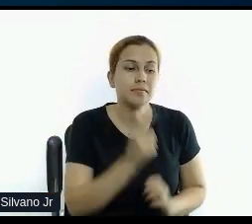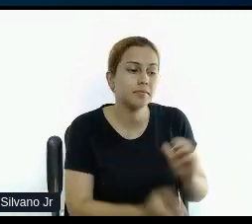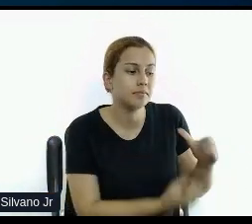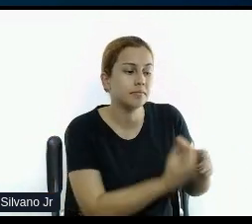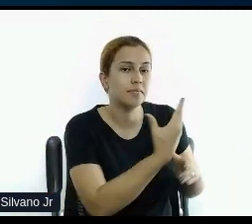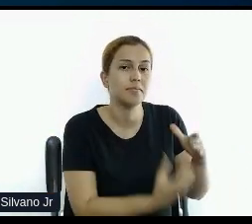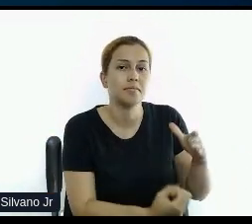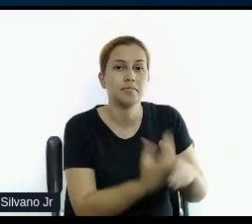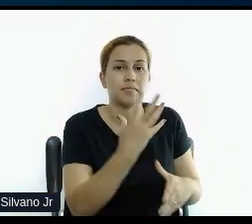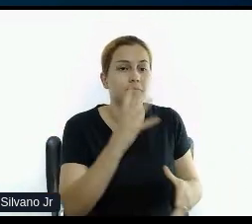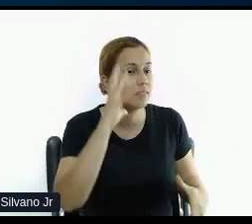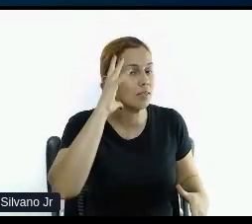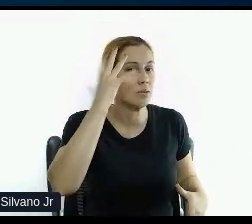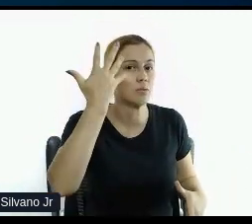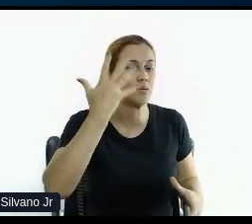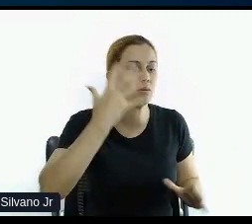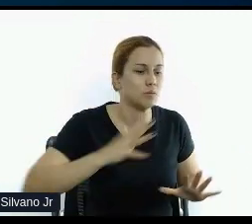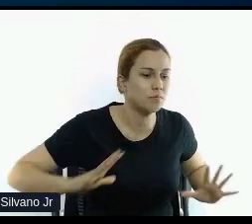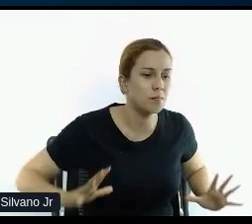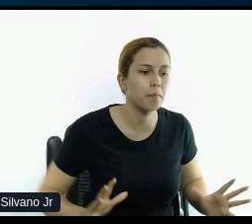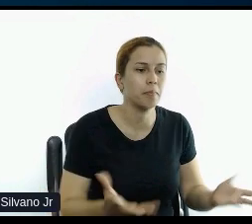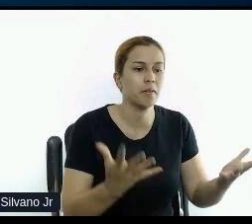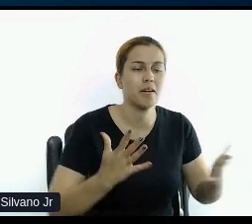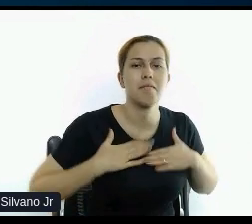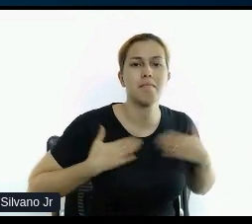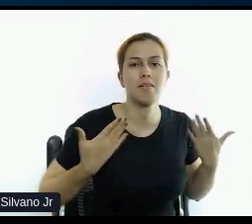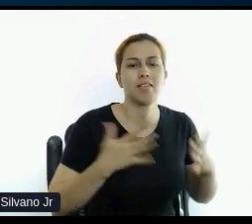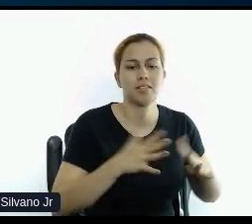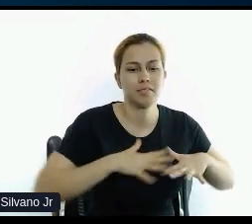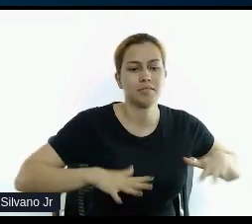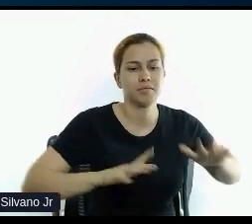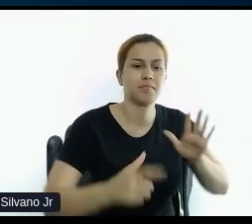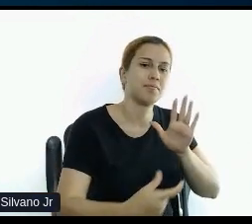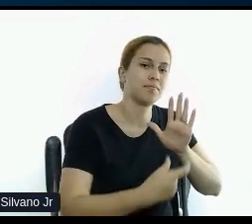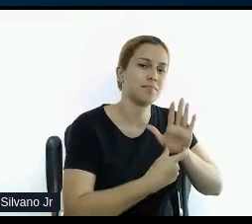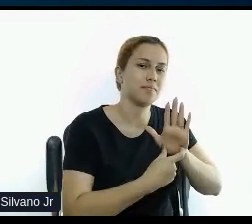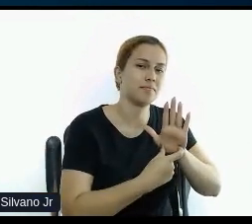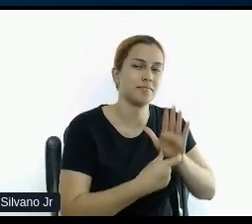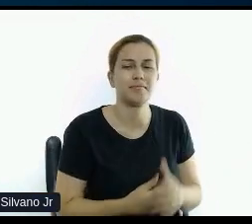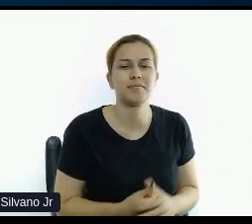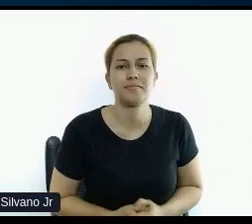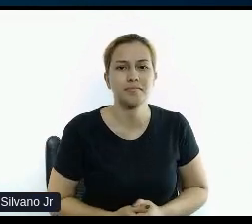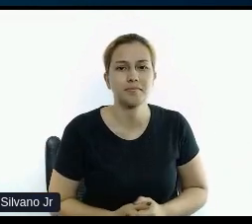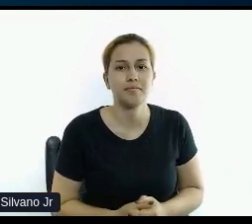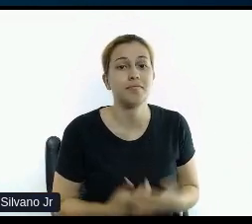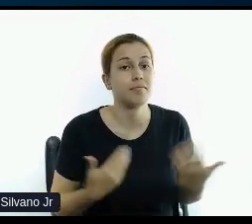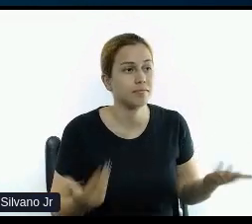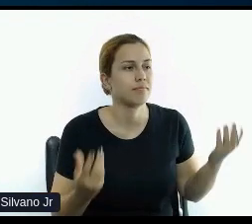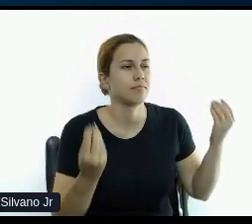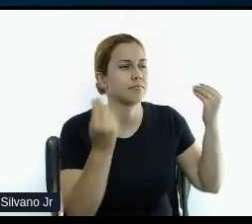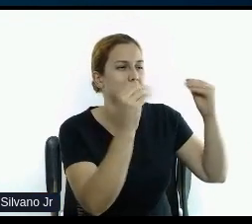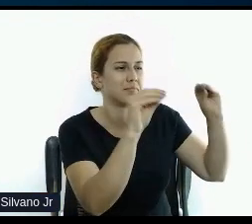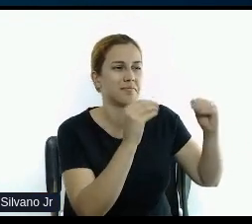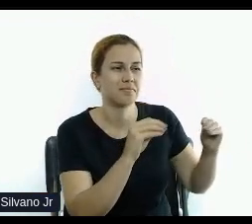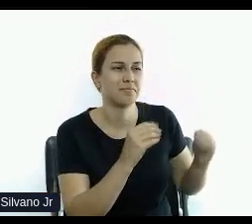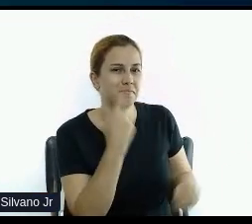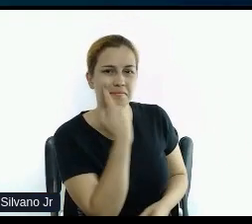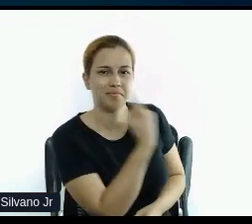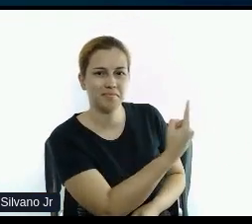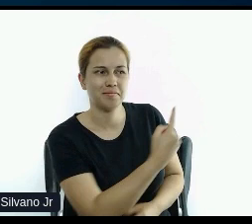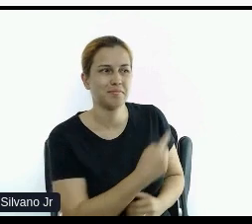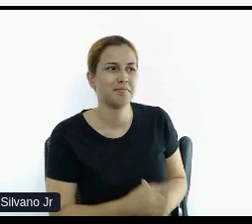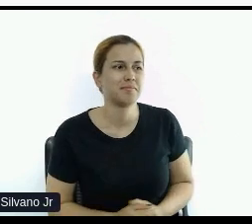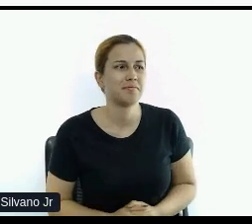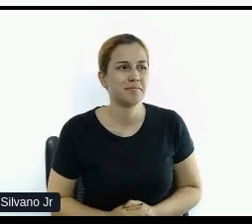soluções de impacto a nível de software, beleza? Então, pessoal, coloquei aqui, deixa eu fechar aqui o